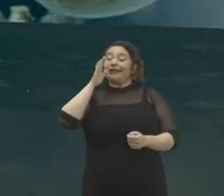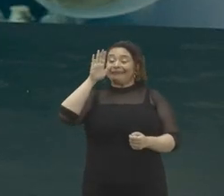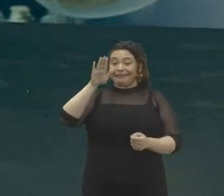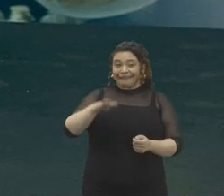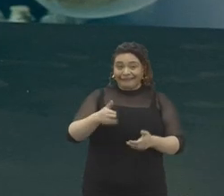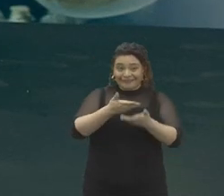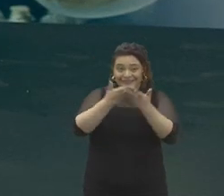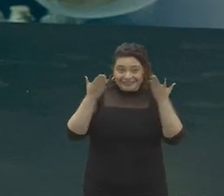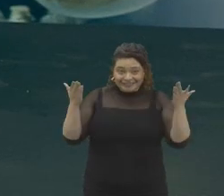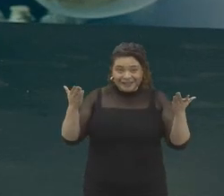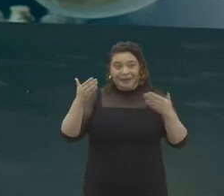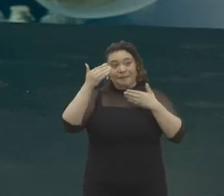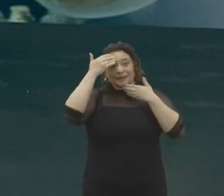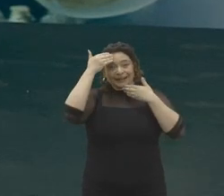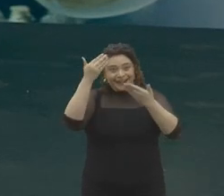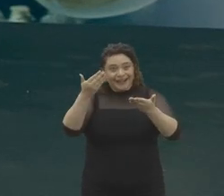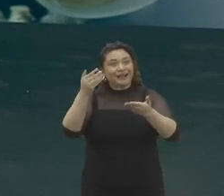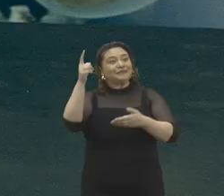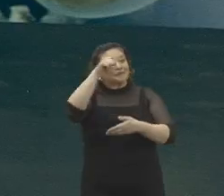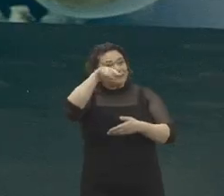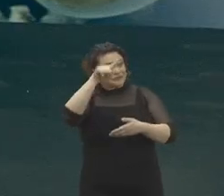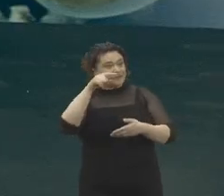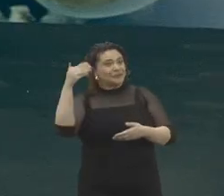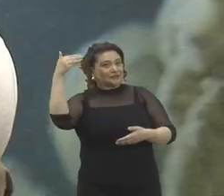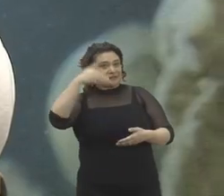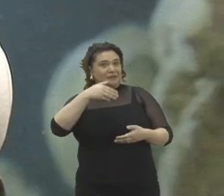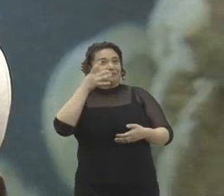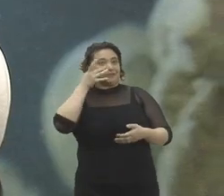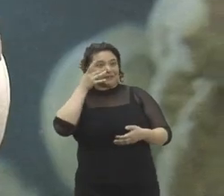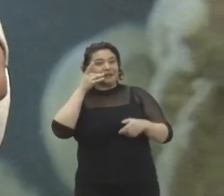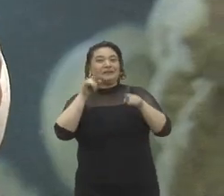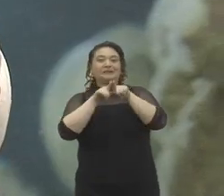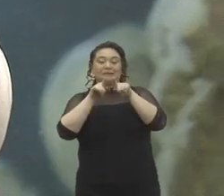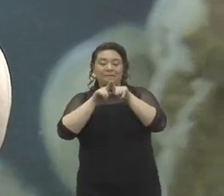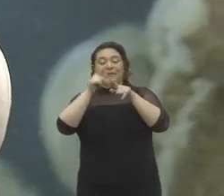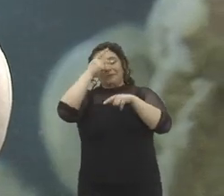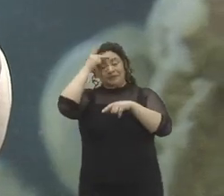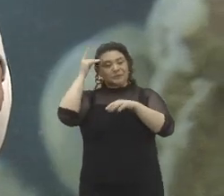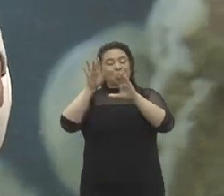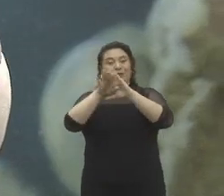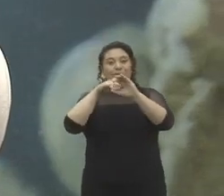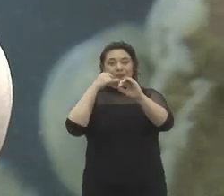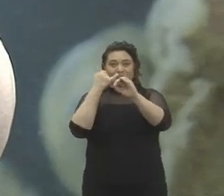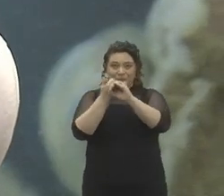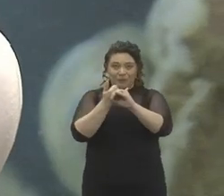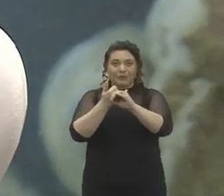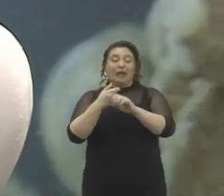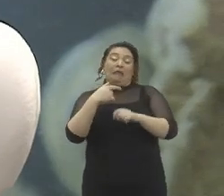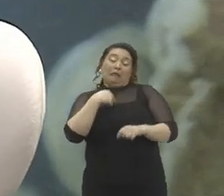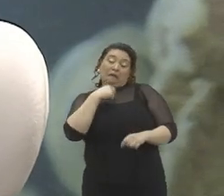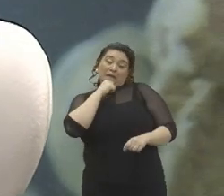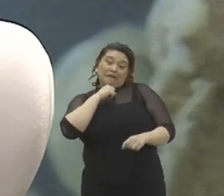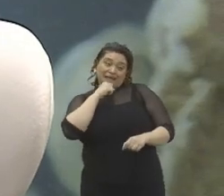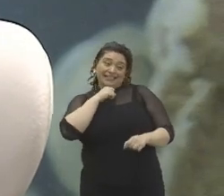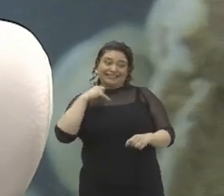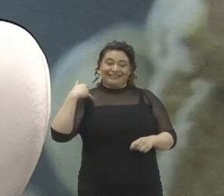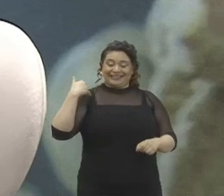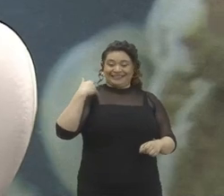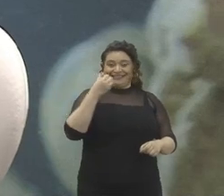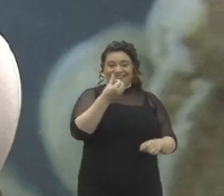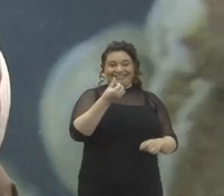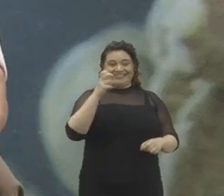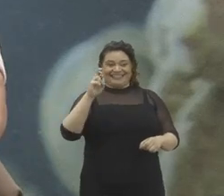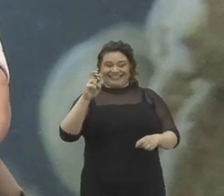aí a todo mundo que se deu o trabalho de vir pessoalmente e quem tá conectado também eu sou um senhor idoso de 65